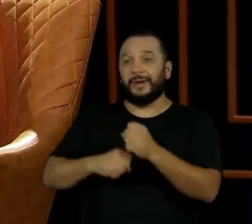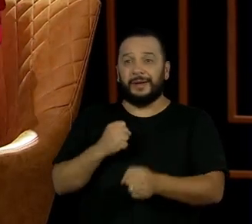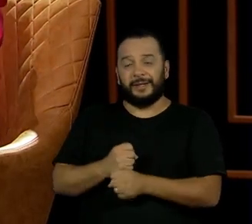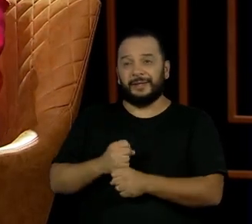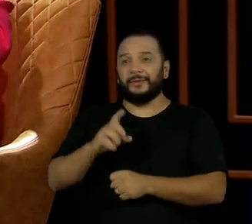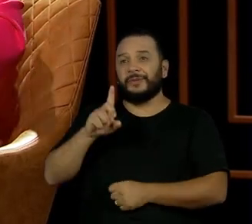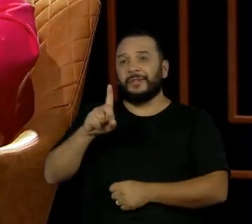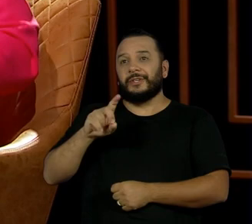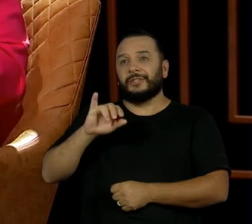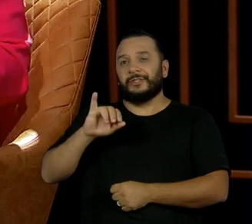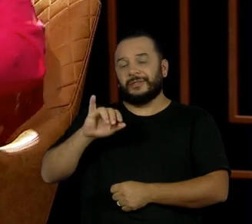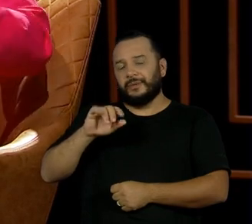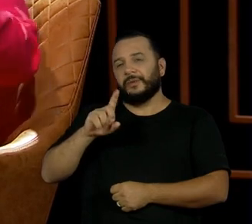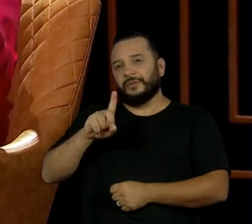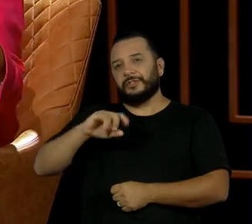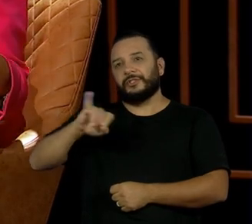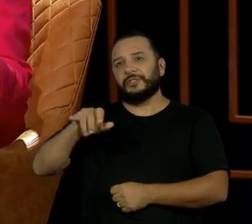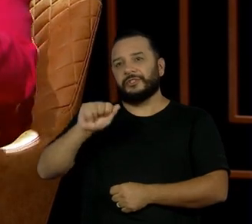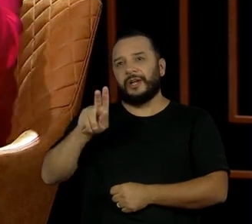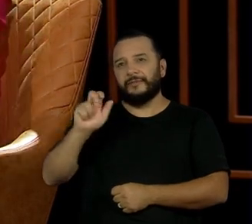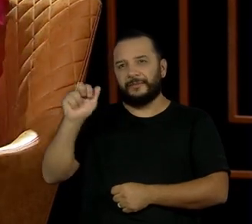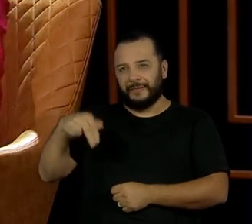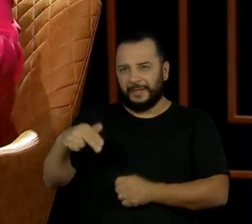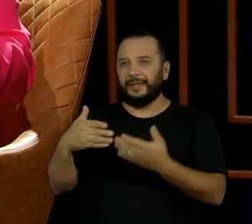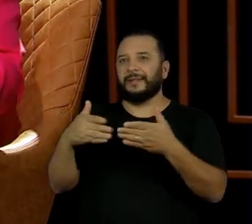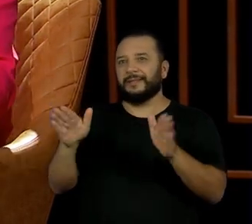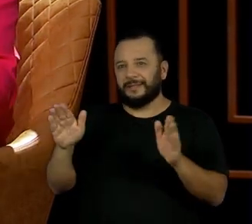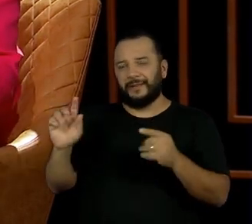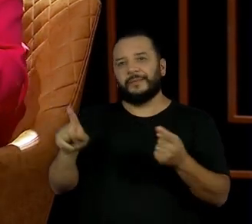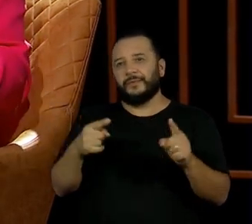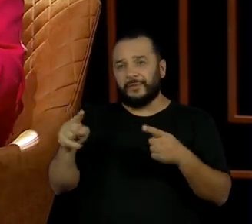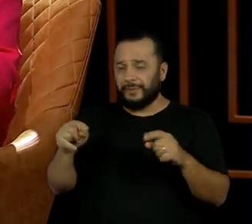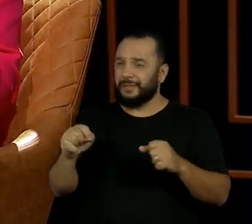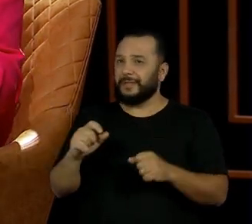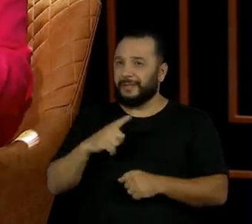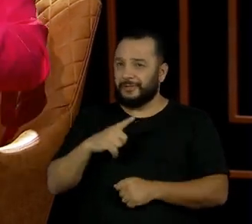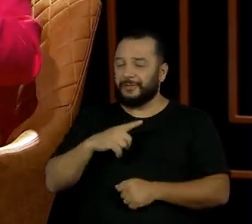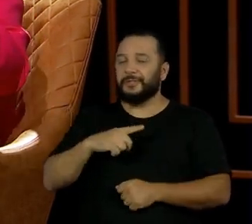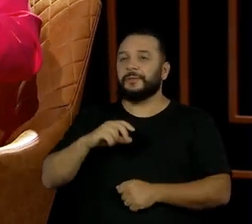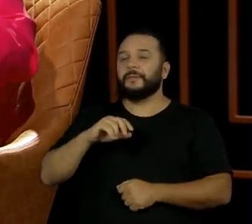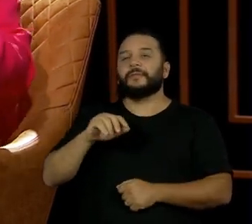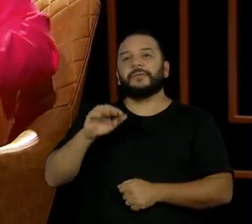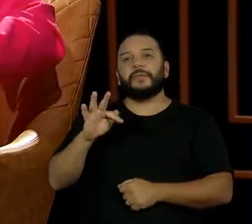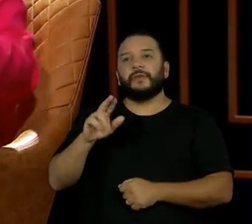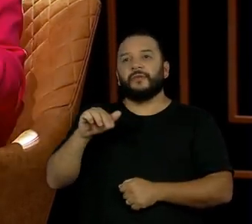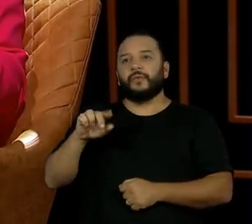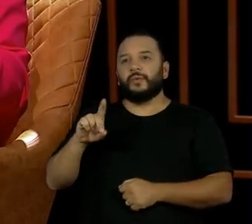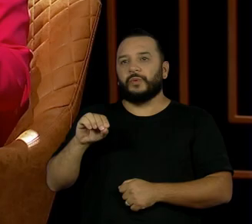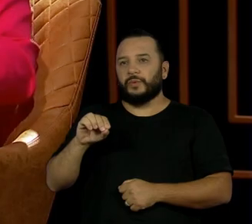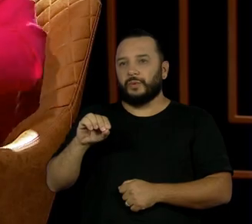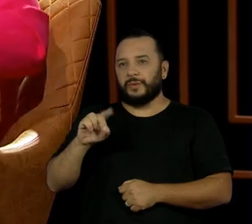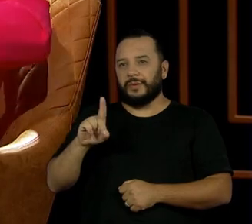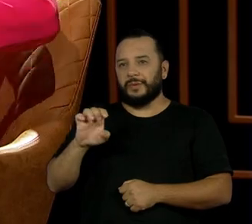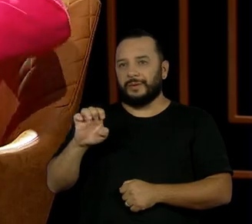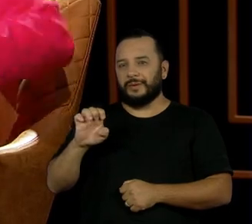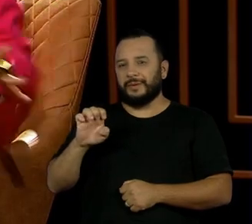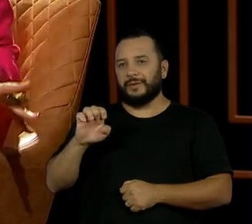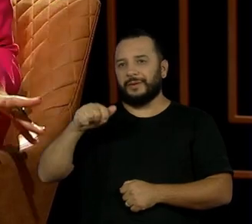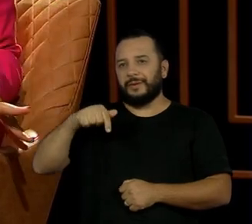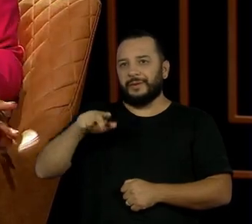então era ali que chegava o disco ao mesmo tempo tinha Fundo de Quintal então e meu tio adorava fazer festa e